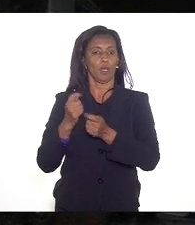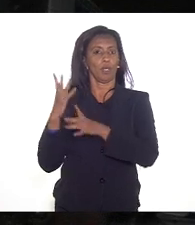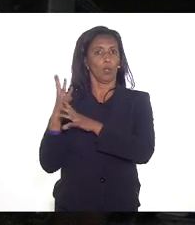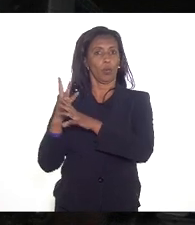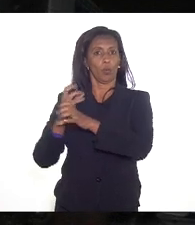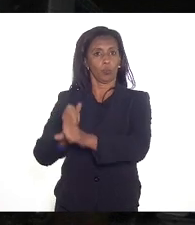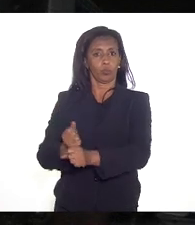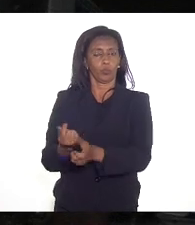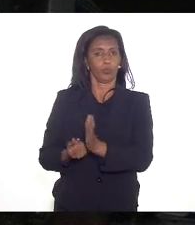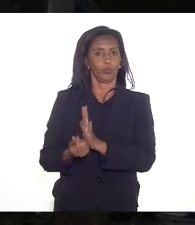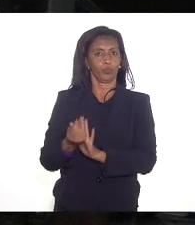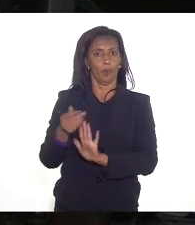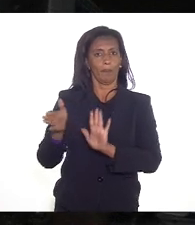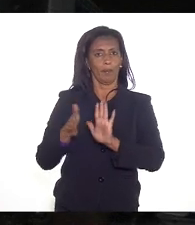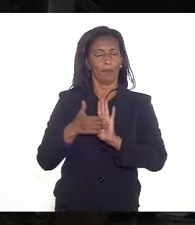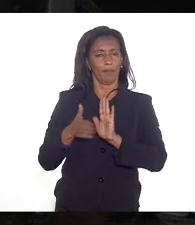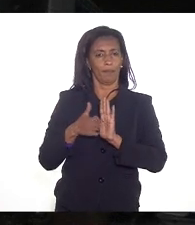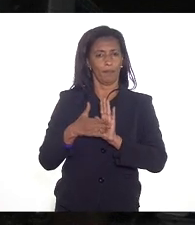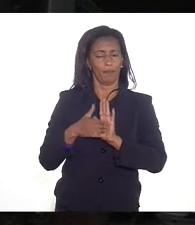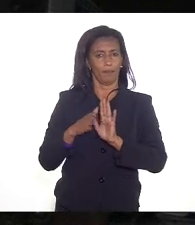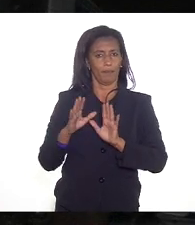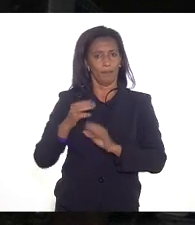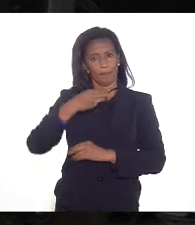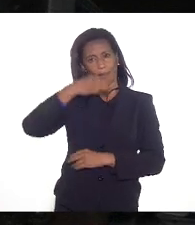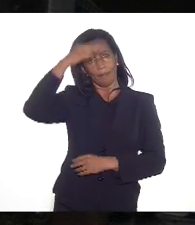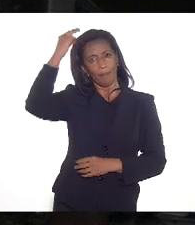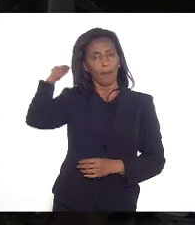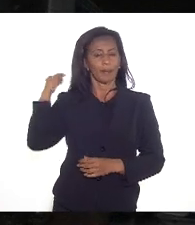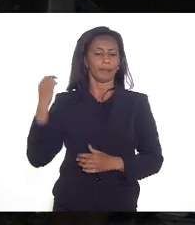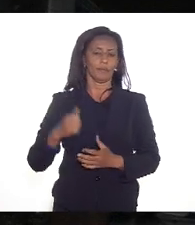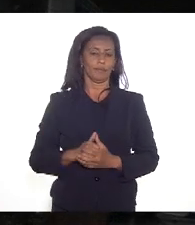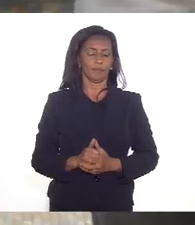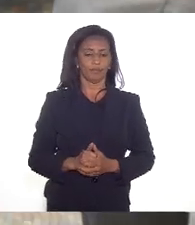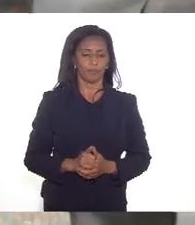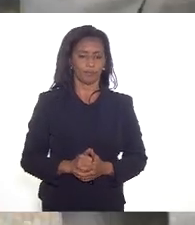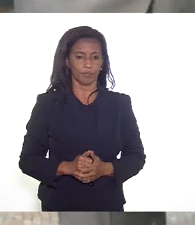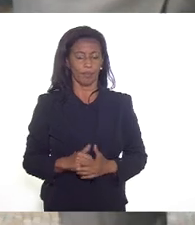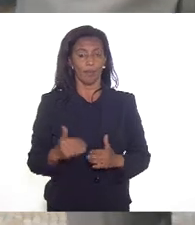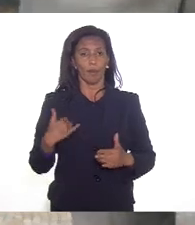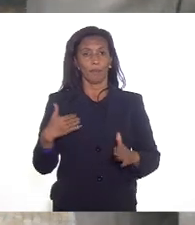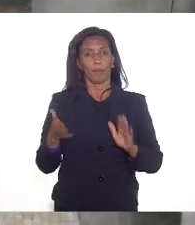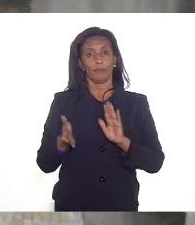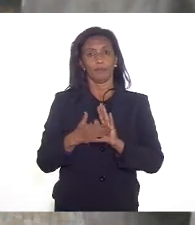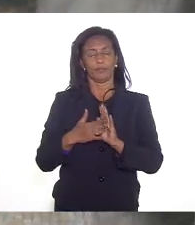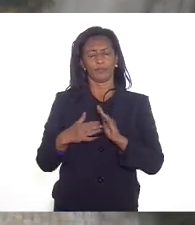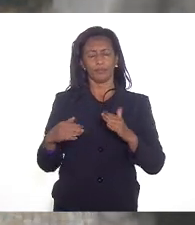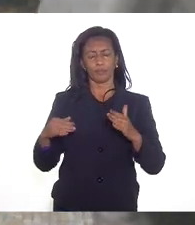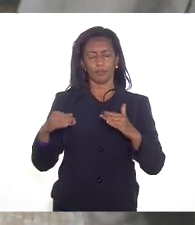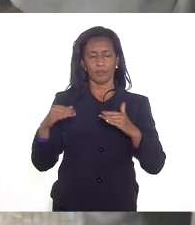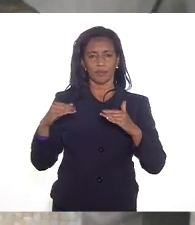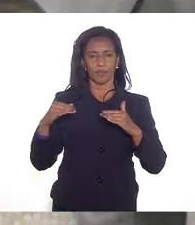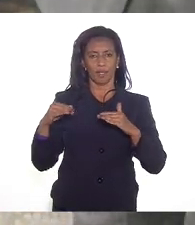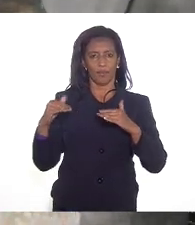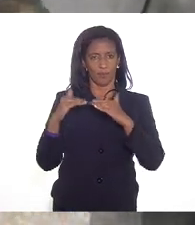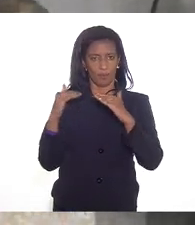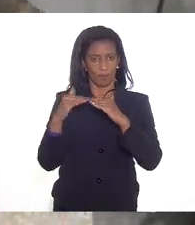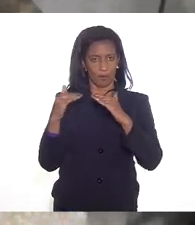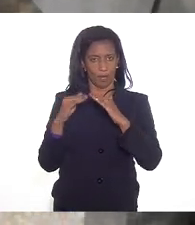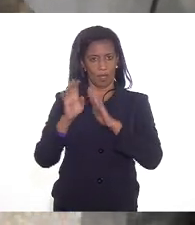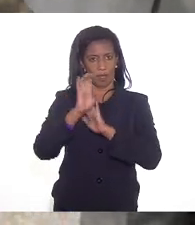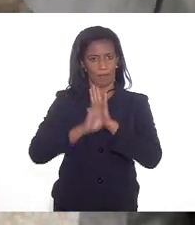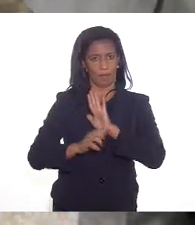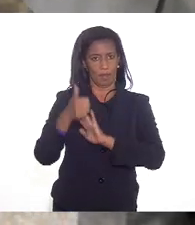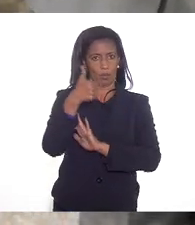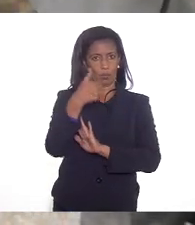orçamento para emitir parecer pela comissão de coração desabitada mas partir disso é um presente parecer é favorável as emendas da comissão de Economia 1